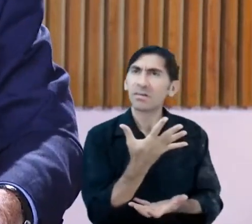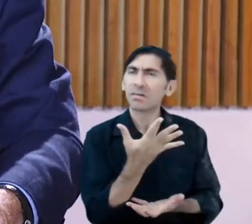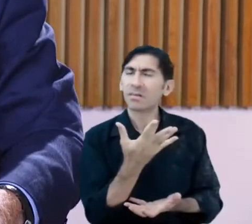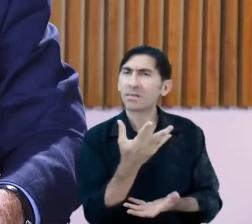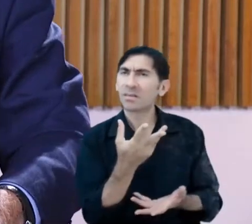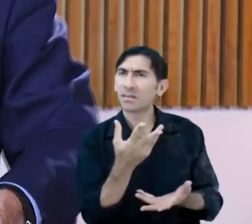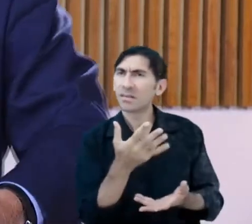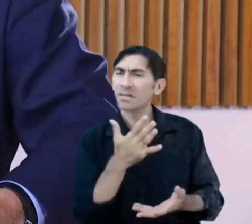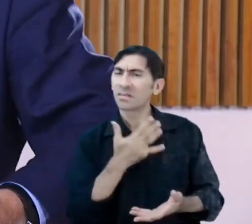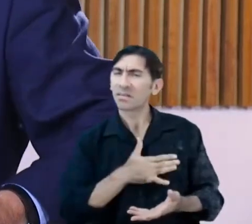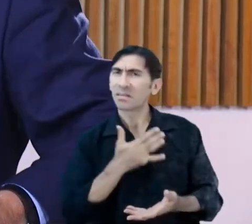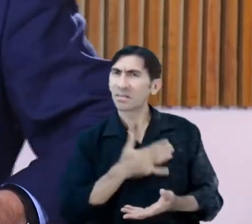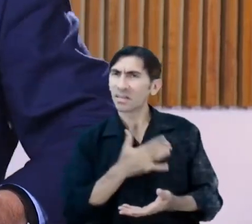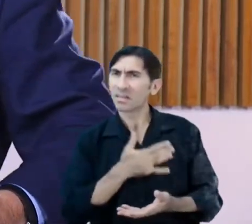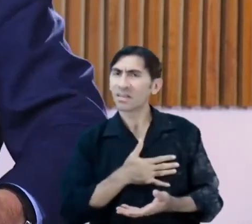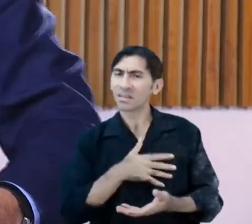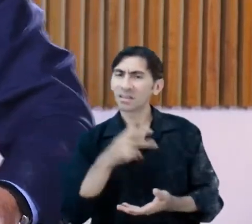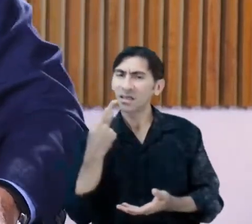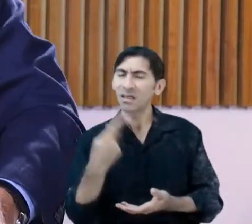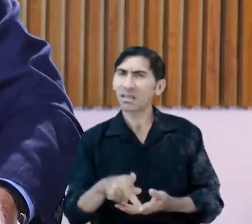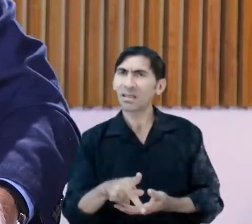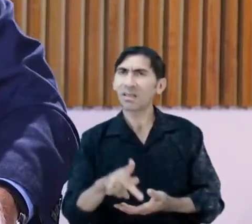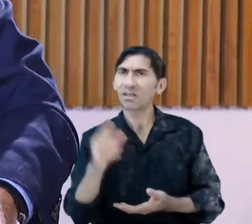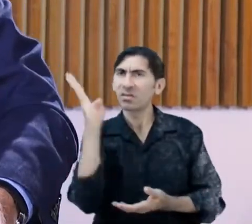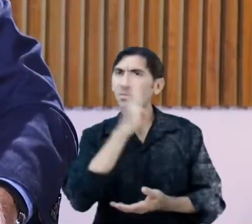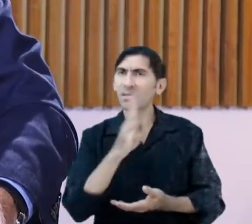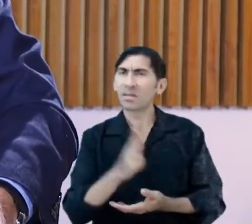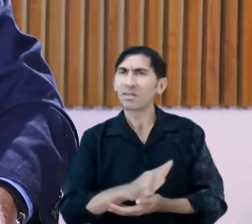250 mil pessoas mortas pela Covid?